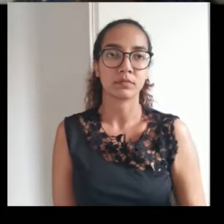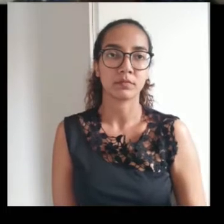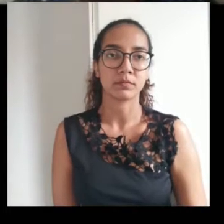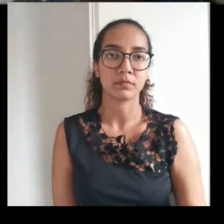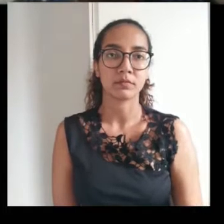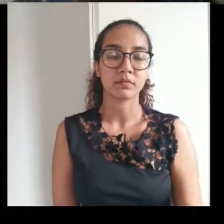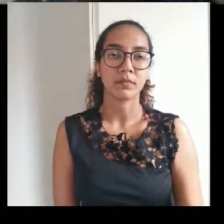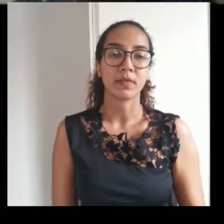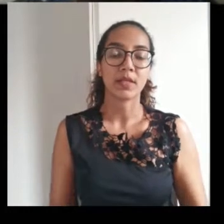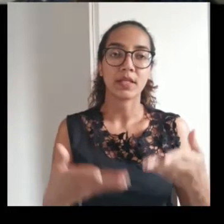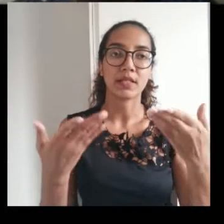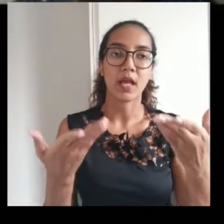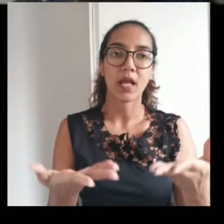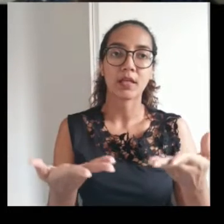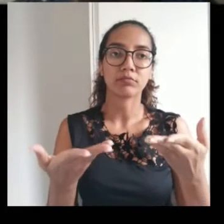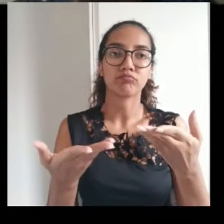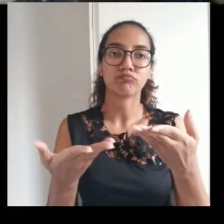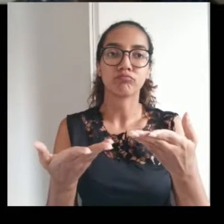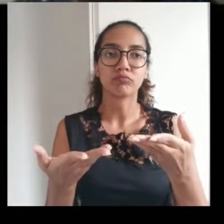E foi justamente